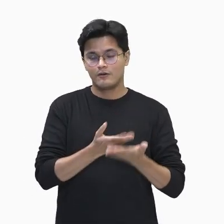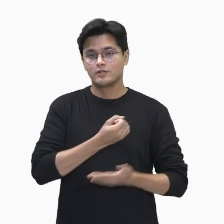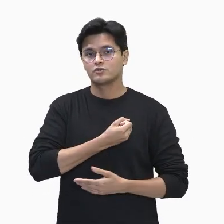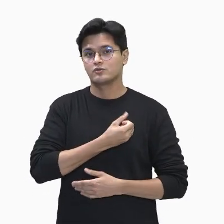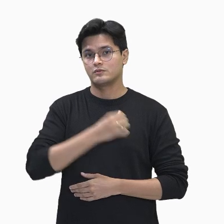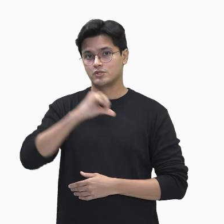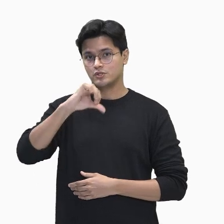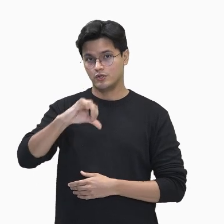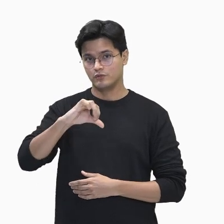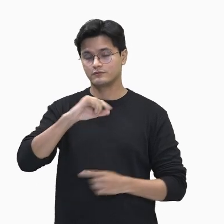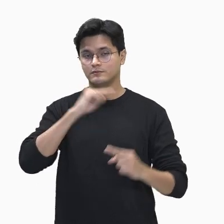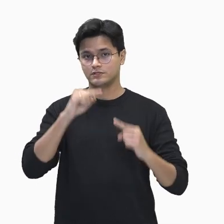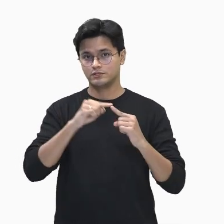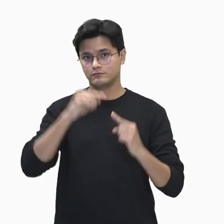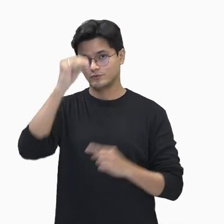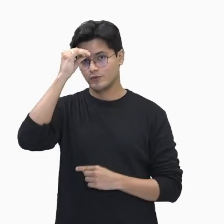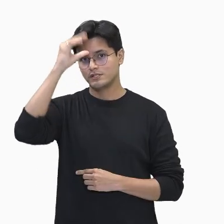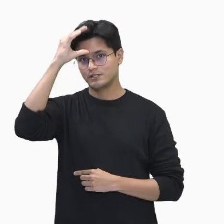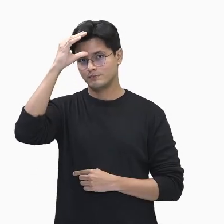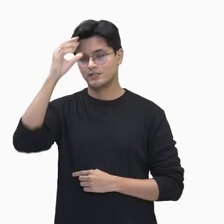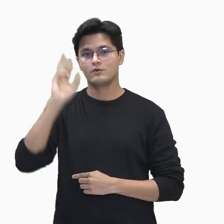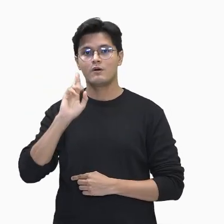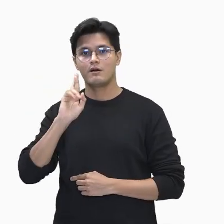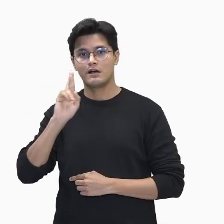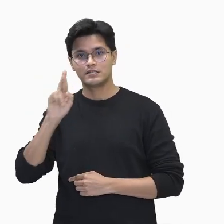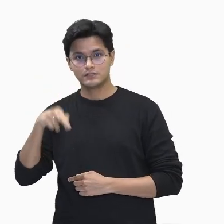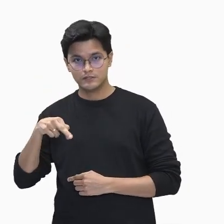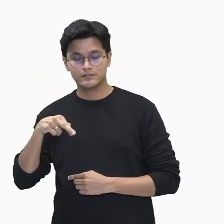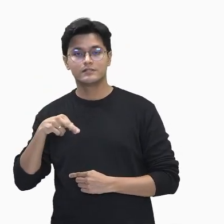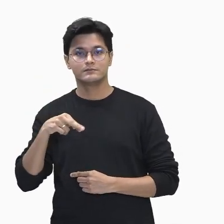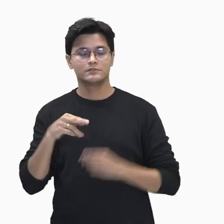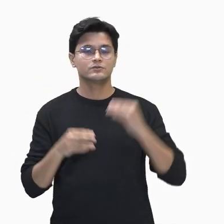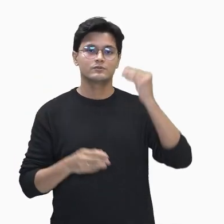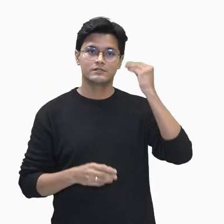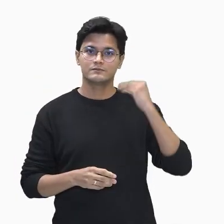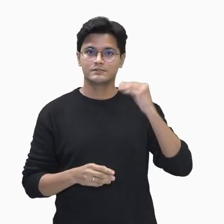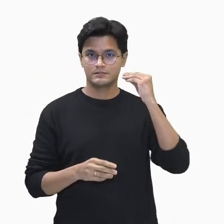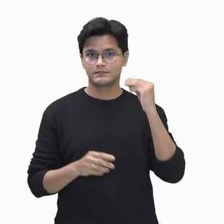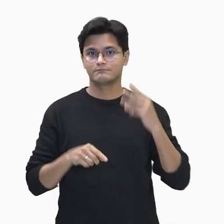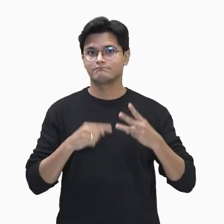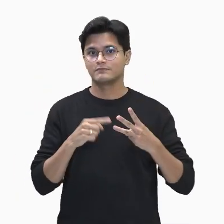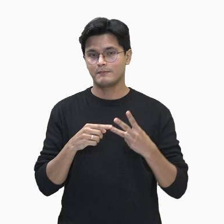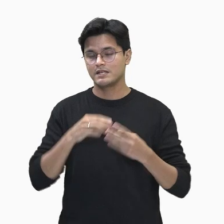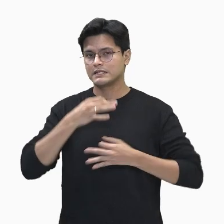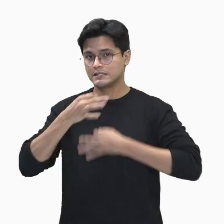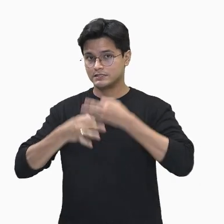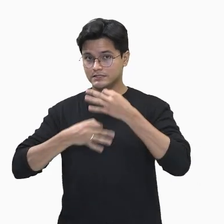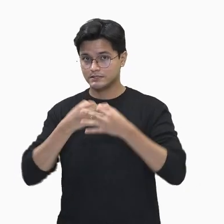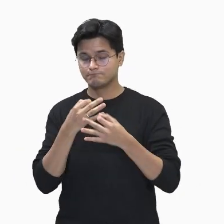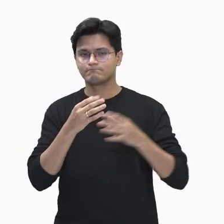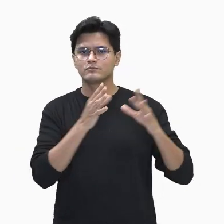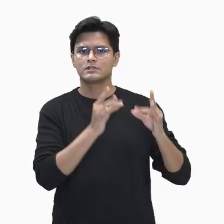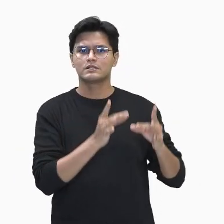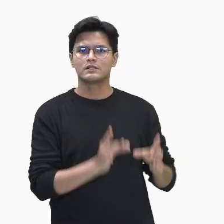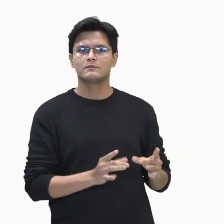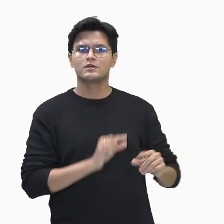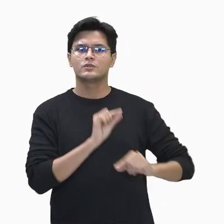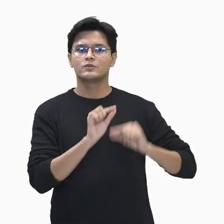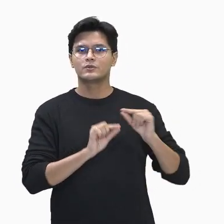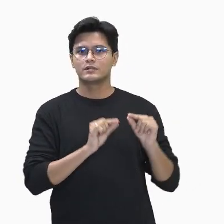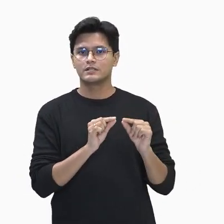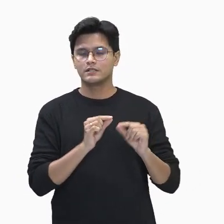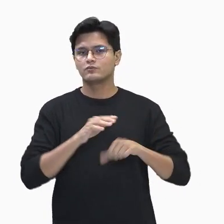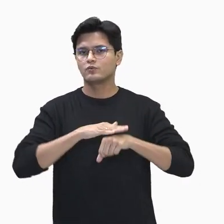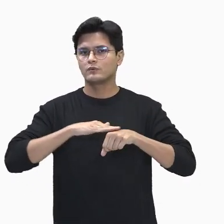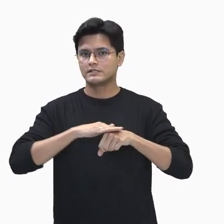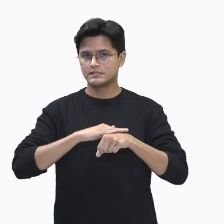objeto de conhecimento, racionalismo, empirismo e criticismo. No detalhamento, nós vamos conversar de